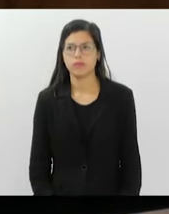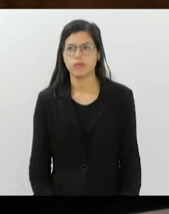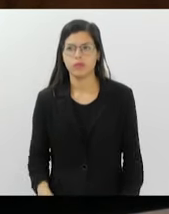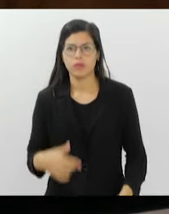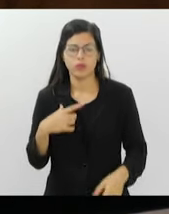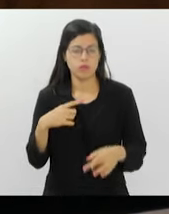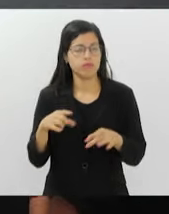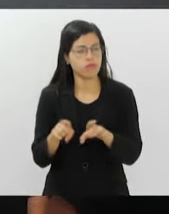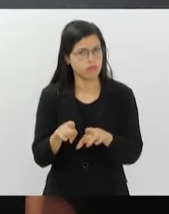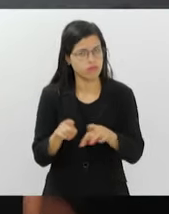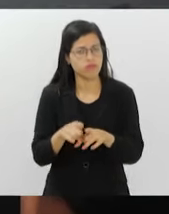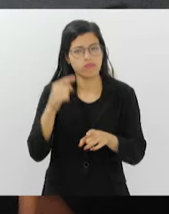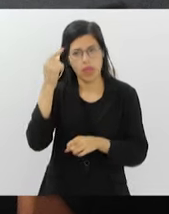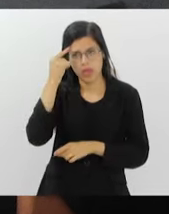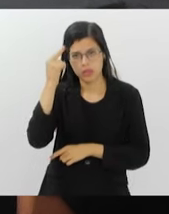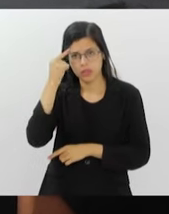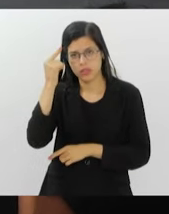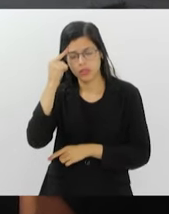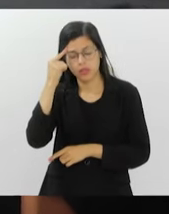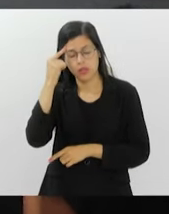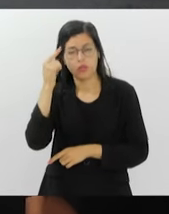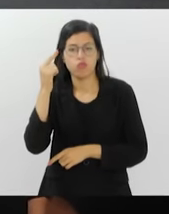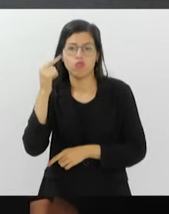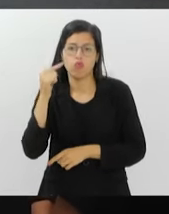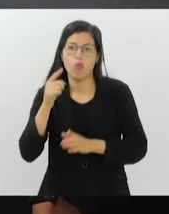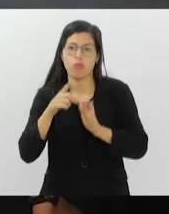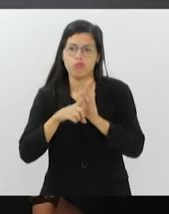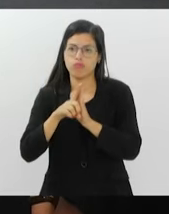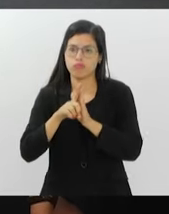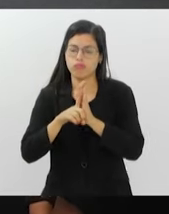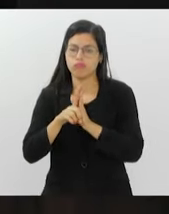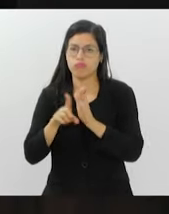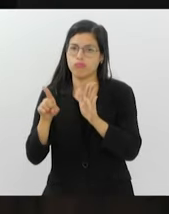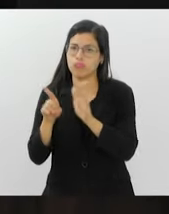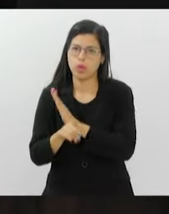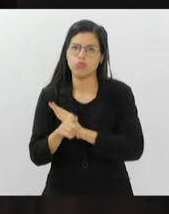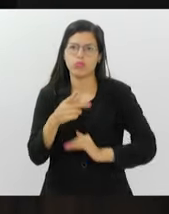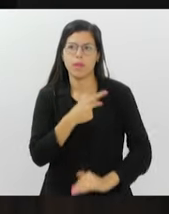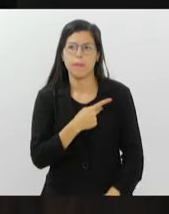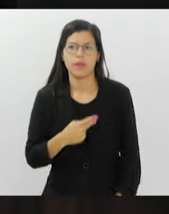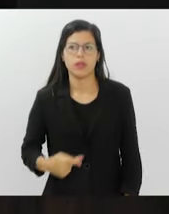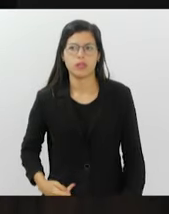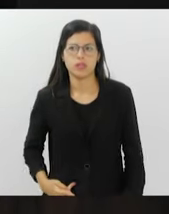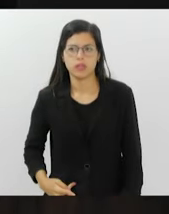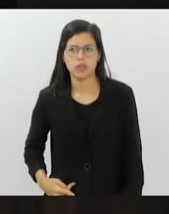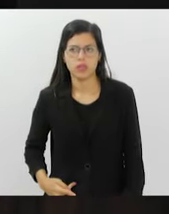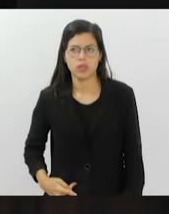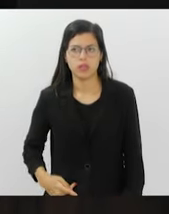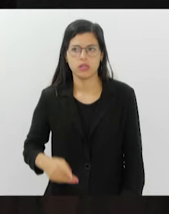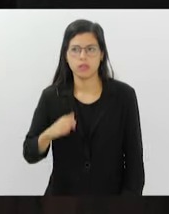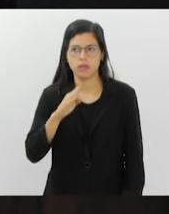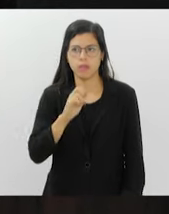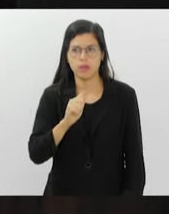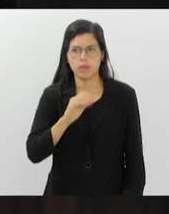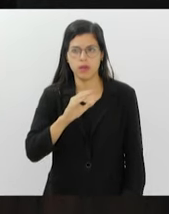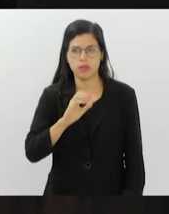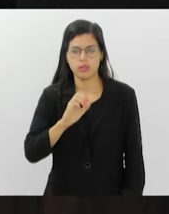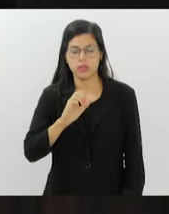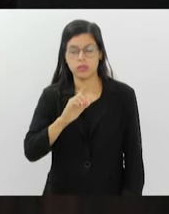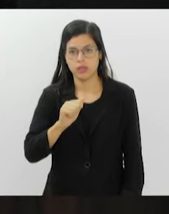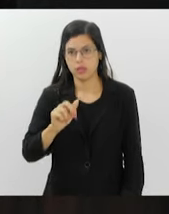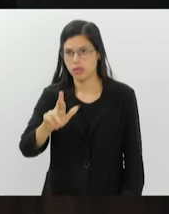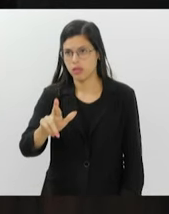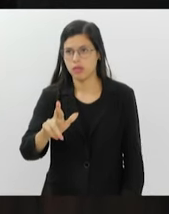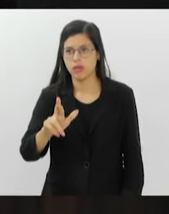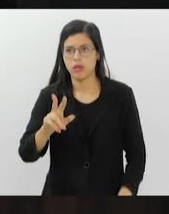início Deputado luí Paulo vou consultar a a presidência através do presidente Rodrigo Barcelar para